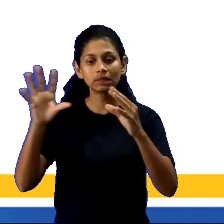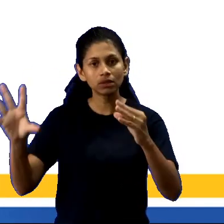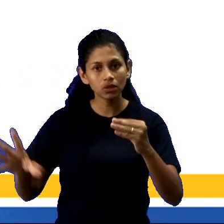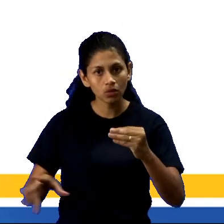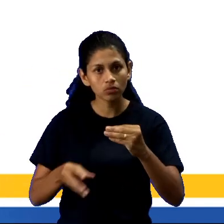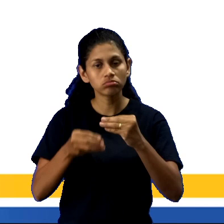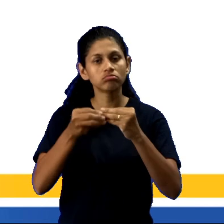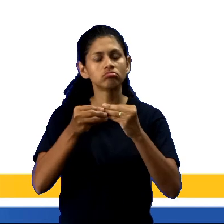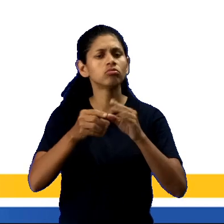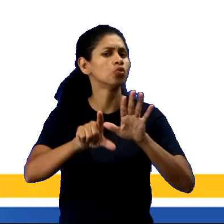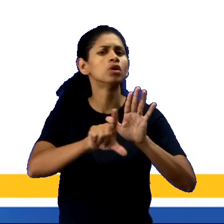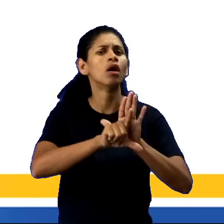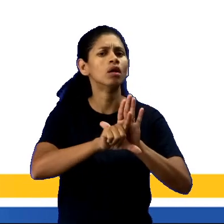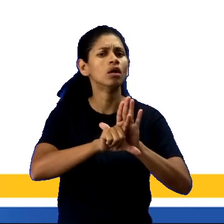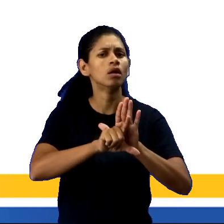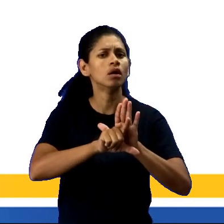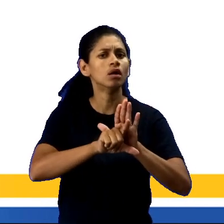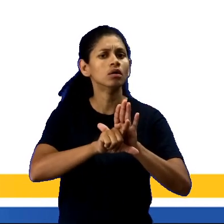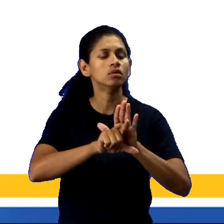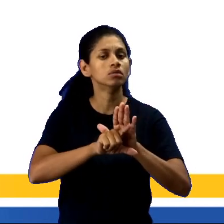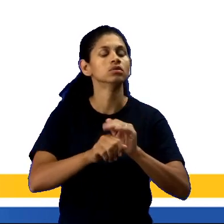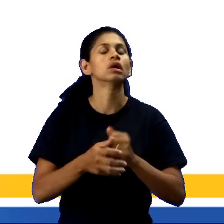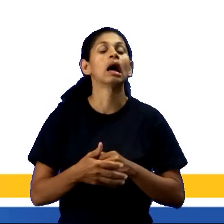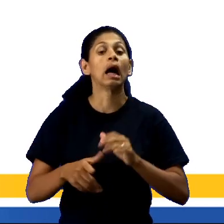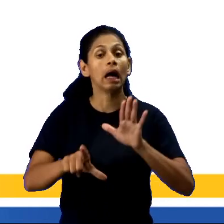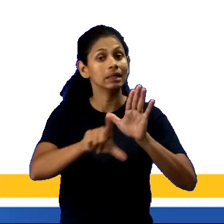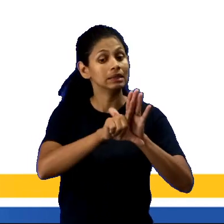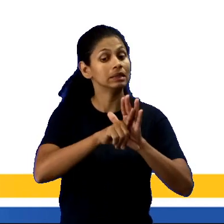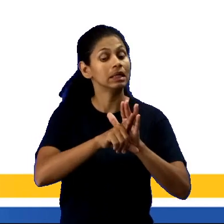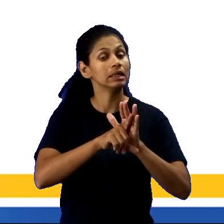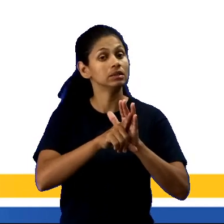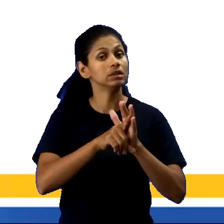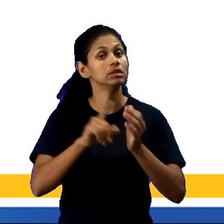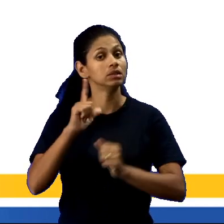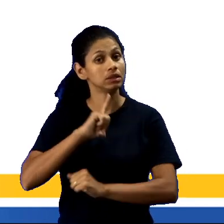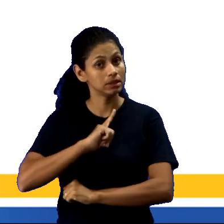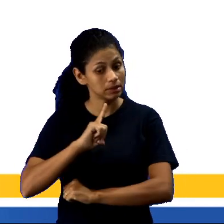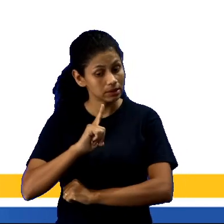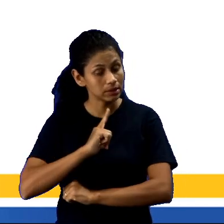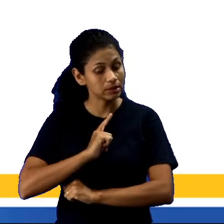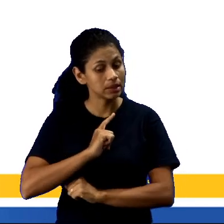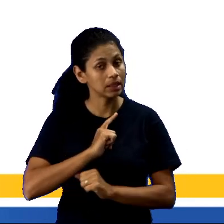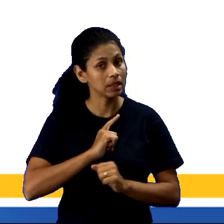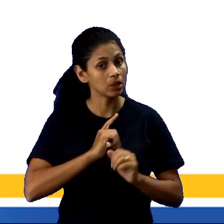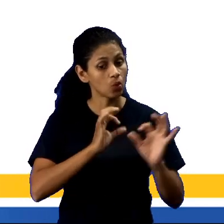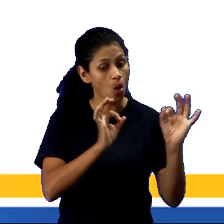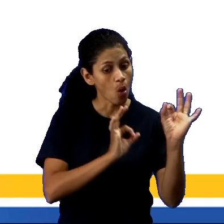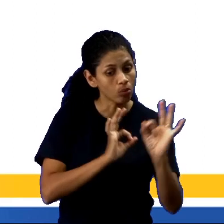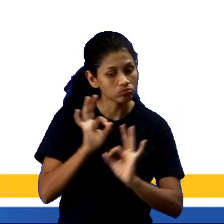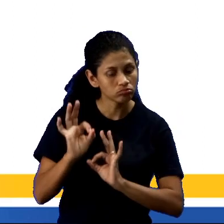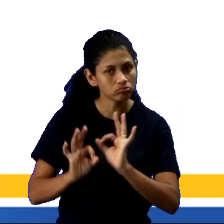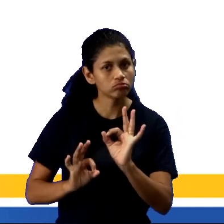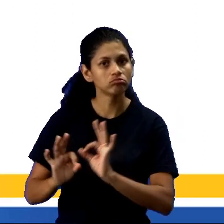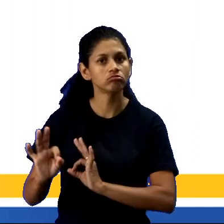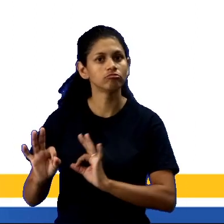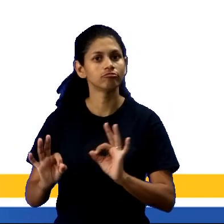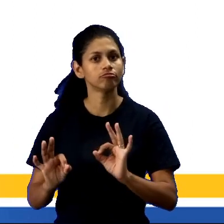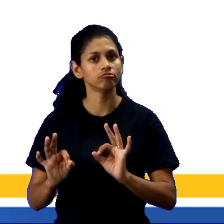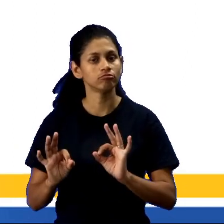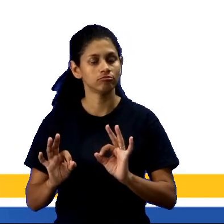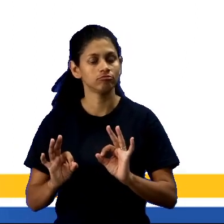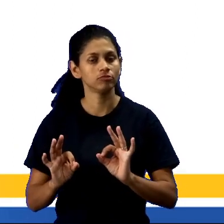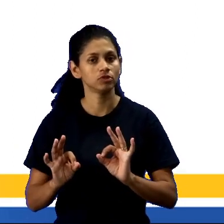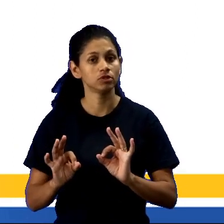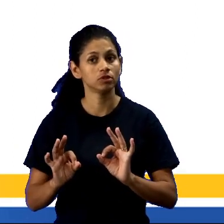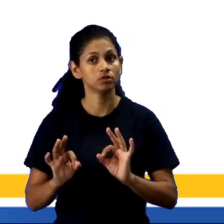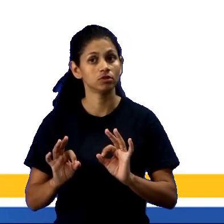texto corrido. A lei ela tem uma organização, o seu texto. Para o texto inicial ou cabeçalho do